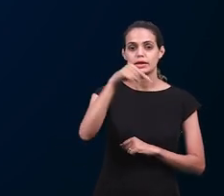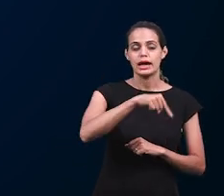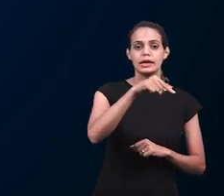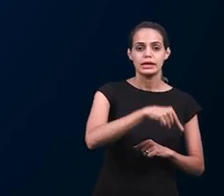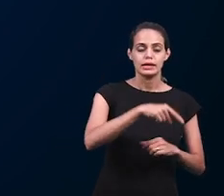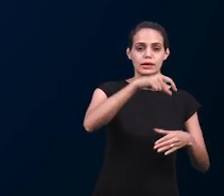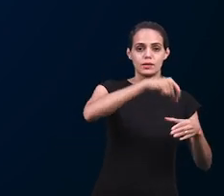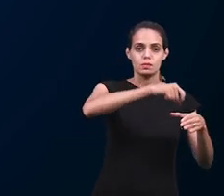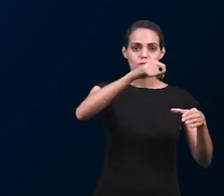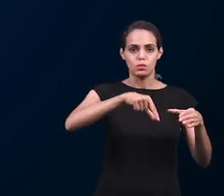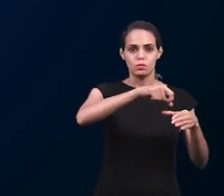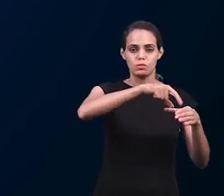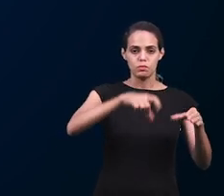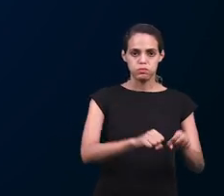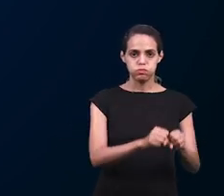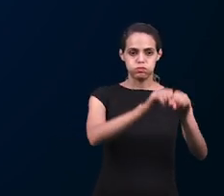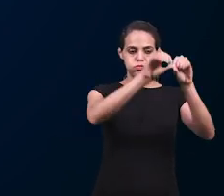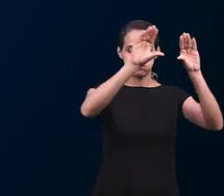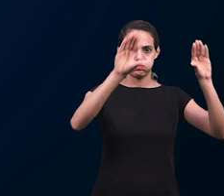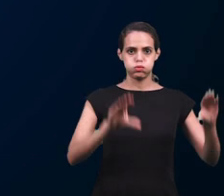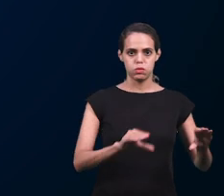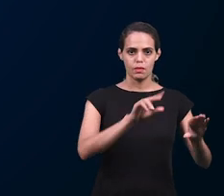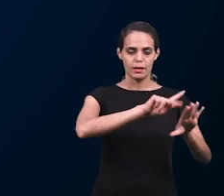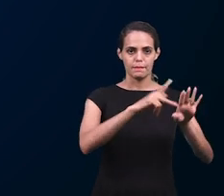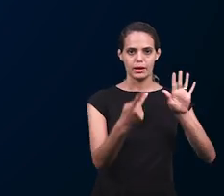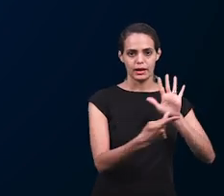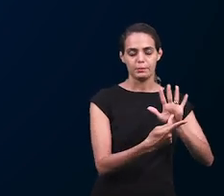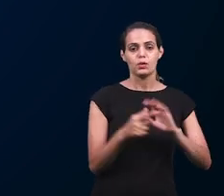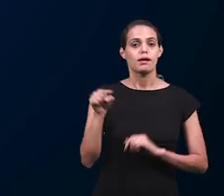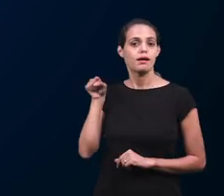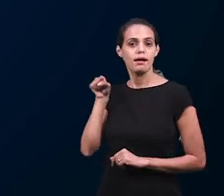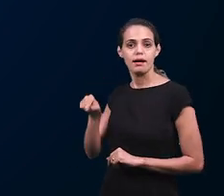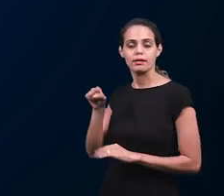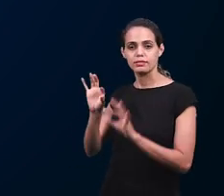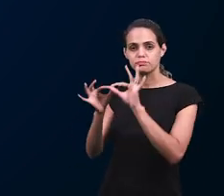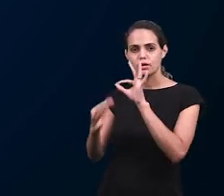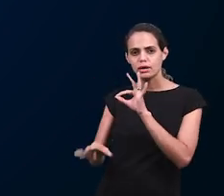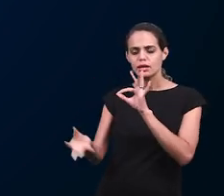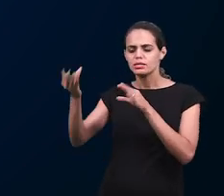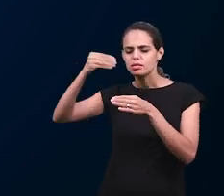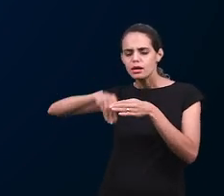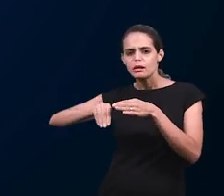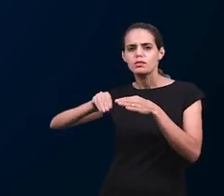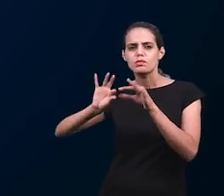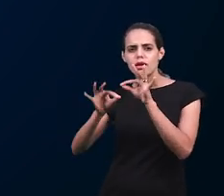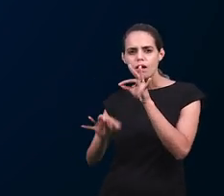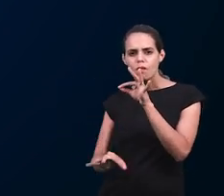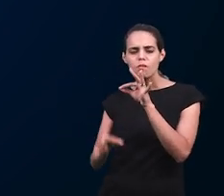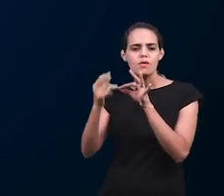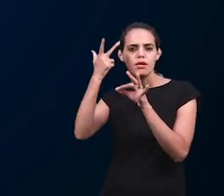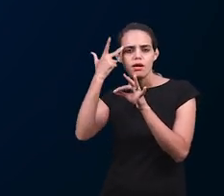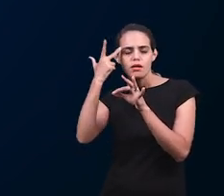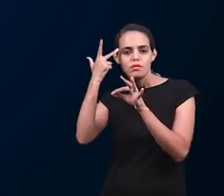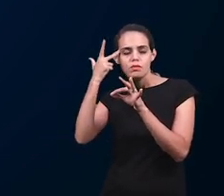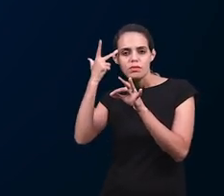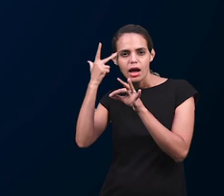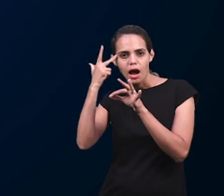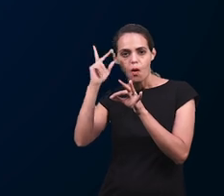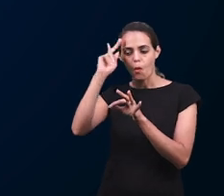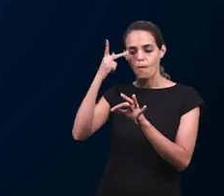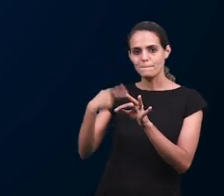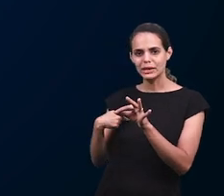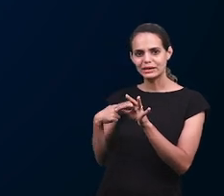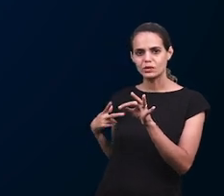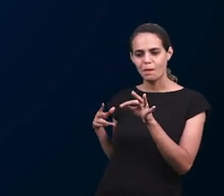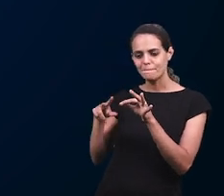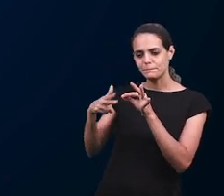da parábola? Irmãos, o mosto, ele é gerado naturalmente dentro da uva, sem a ação humana.